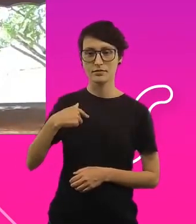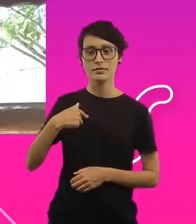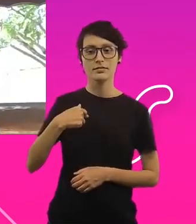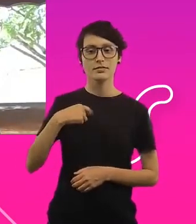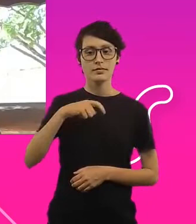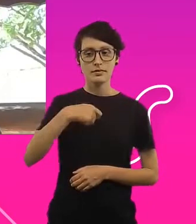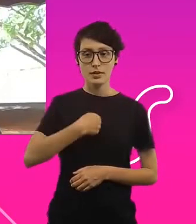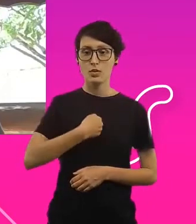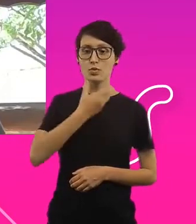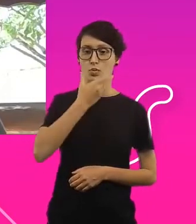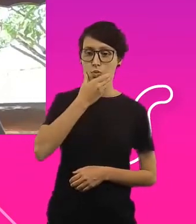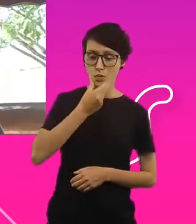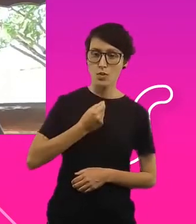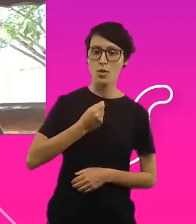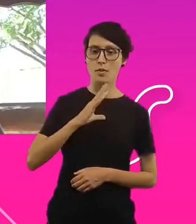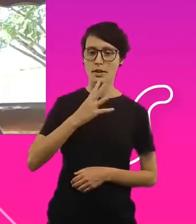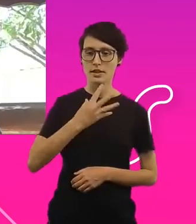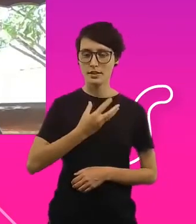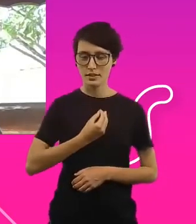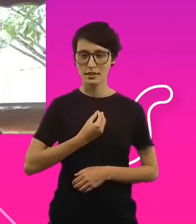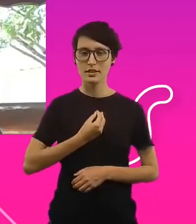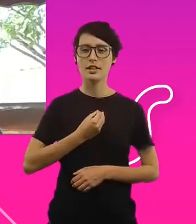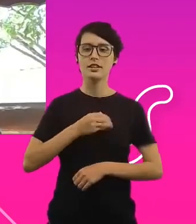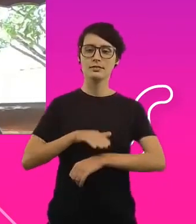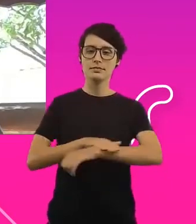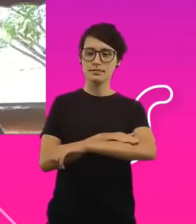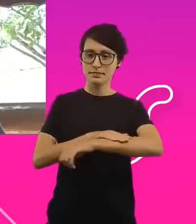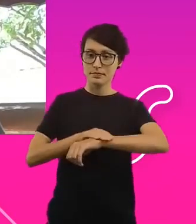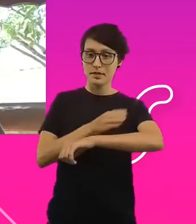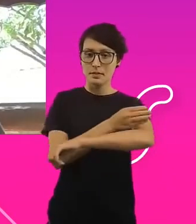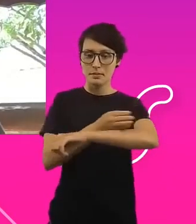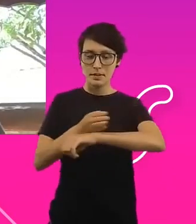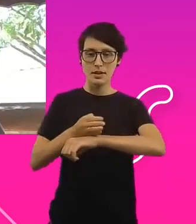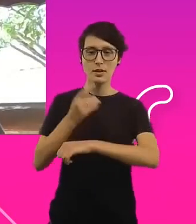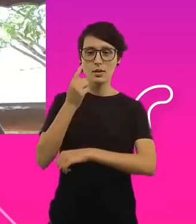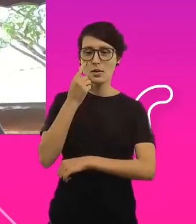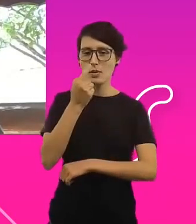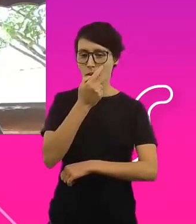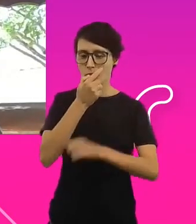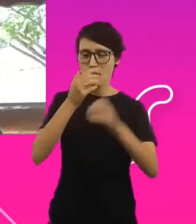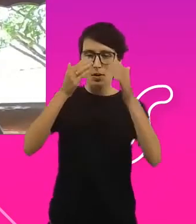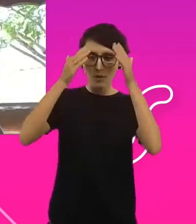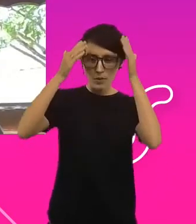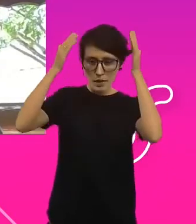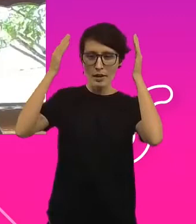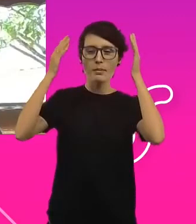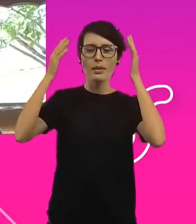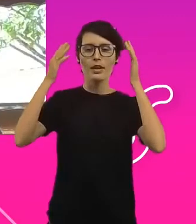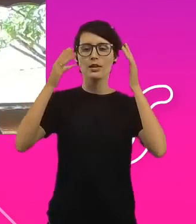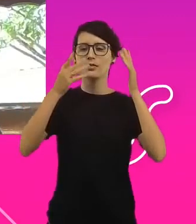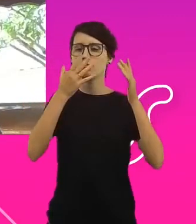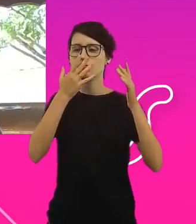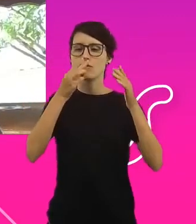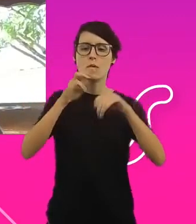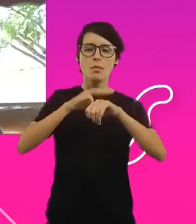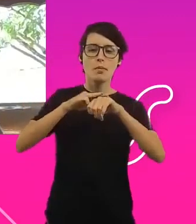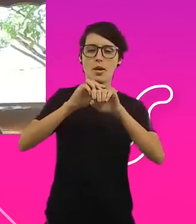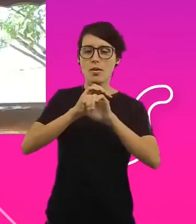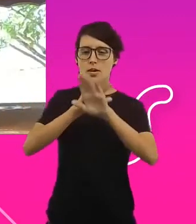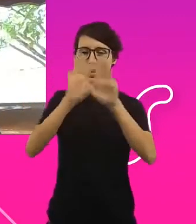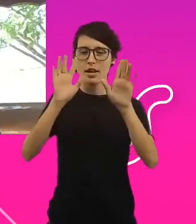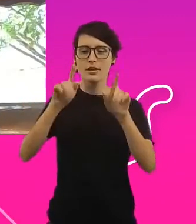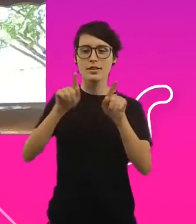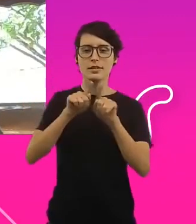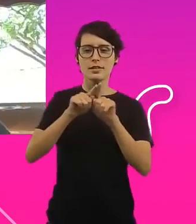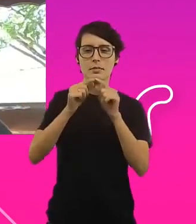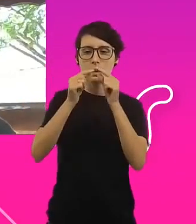branco, eu tenho os olhos e os cabelos castanhos, e eu tenho um bigode e um cavanhaque bem ralo, e eu estou vestindo